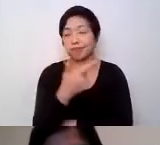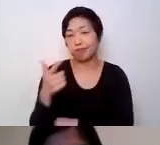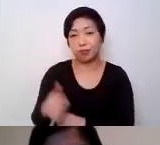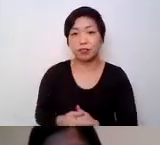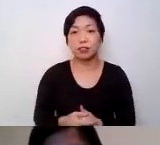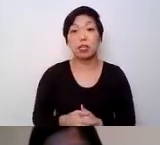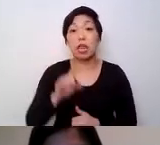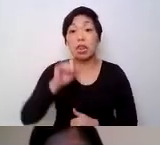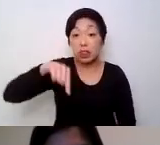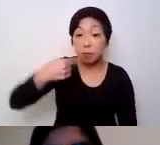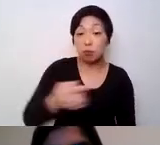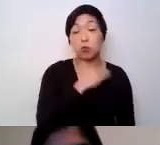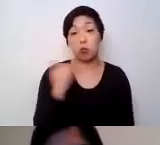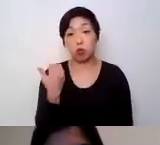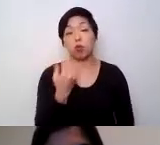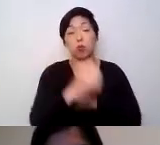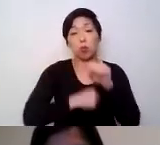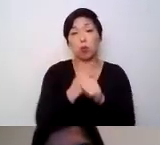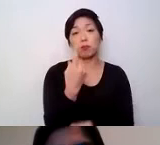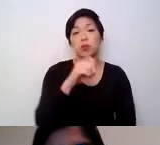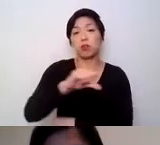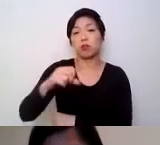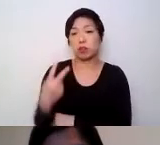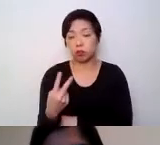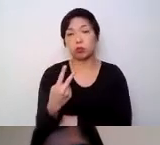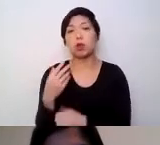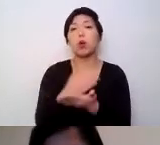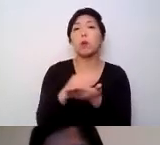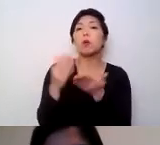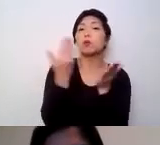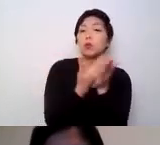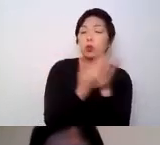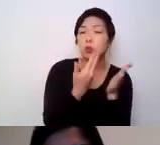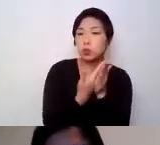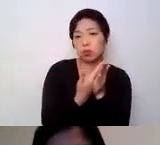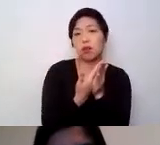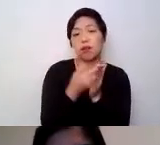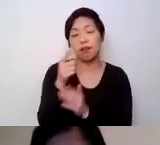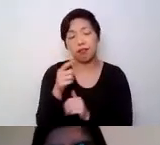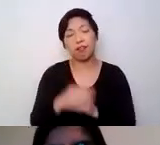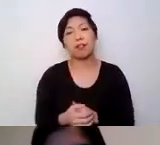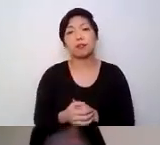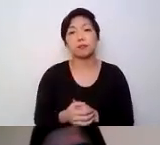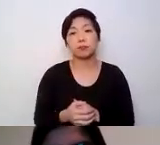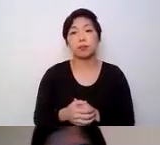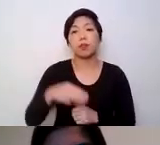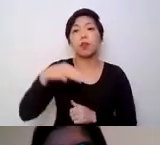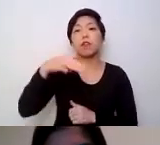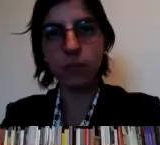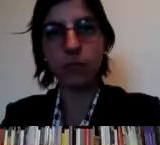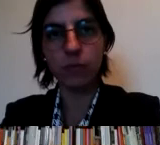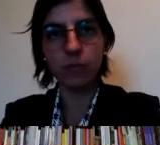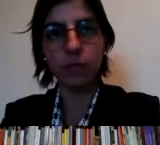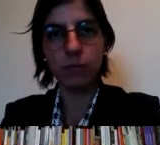morte dela em 1992 que começou-se um estudo a respeito dela o Marcelo Ferraz fez a primeira publicação com